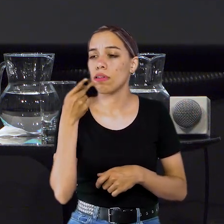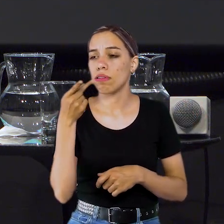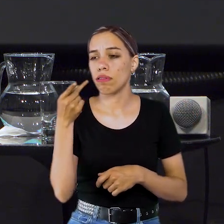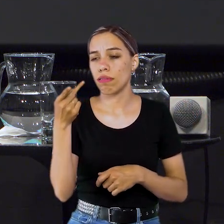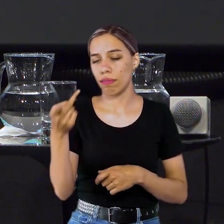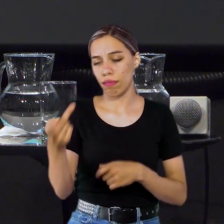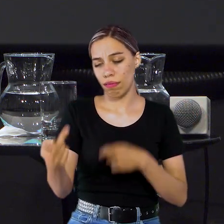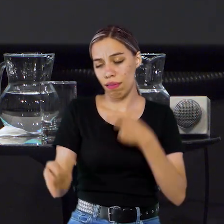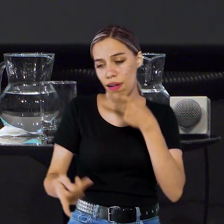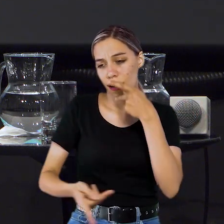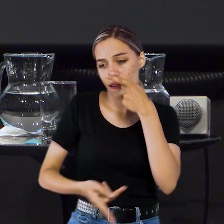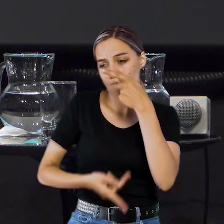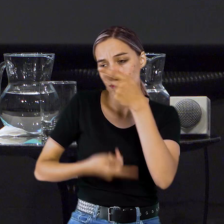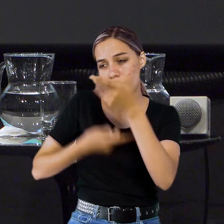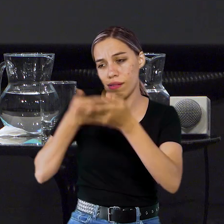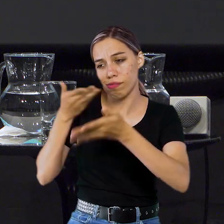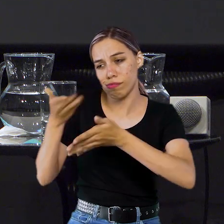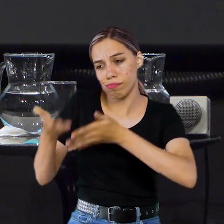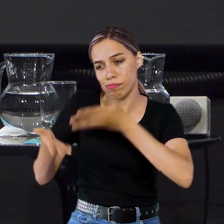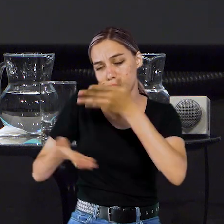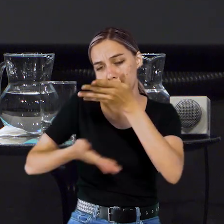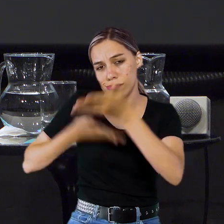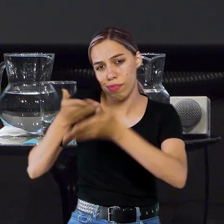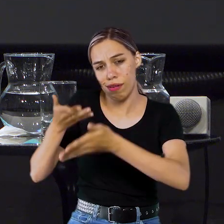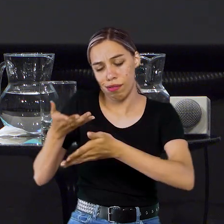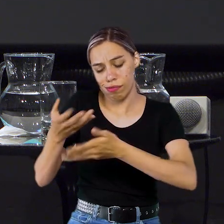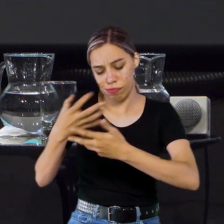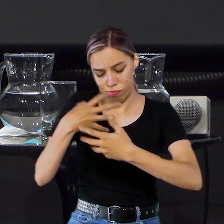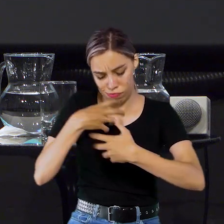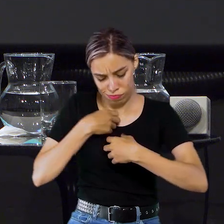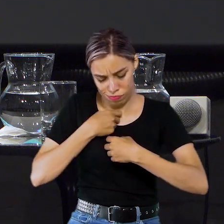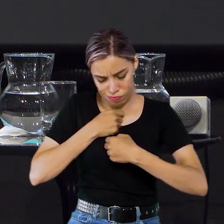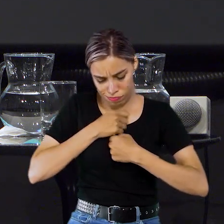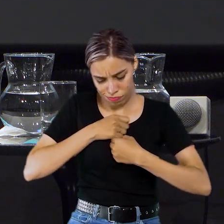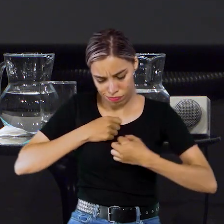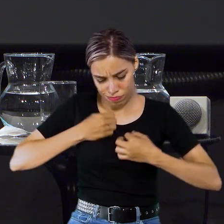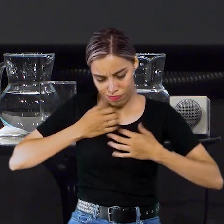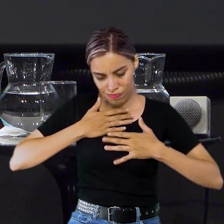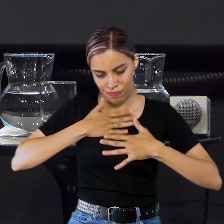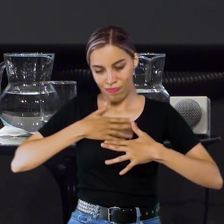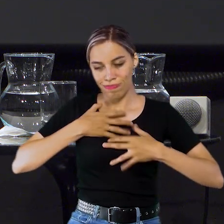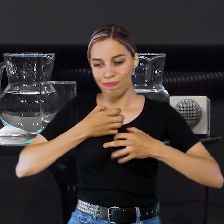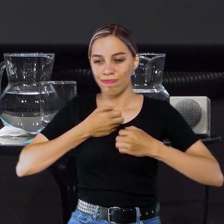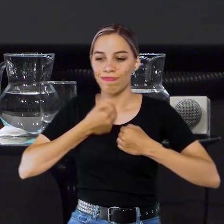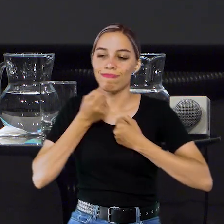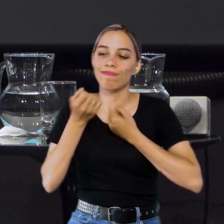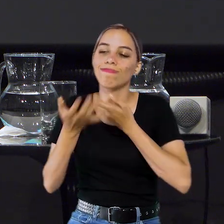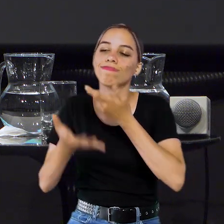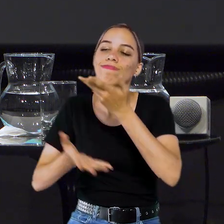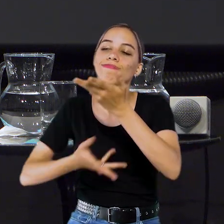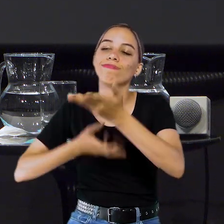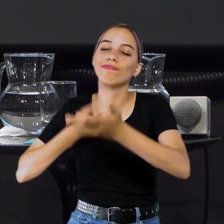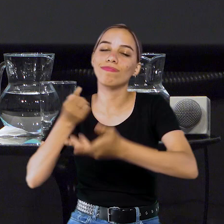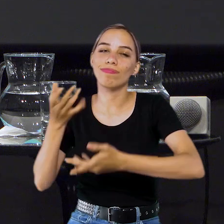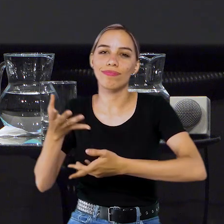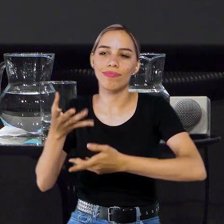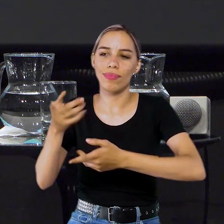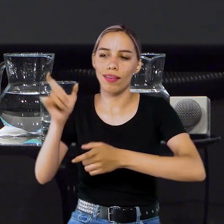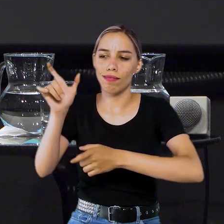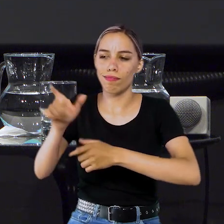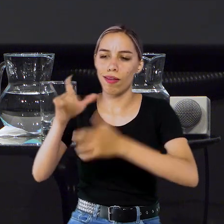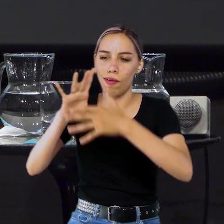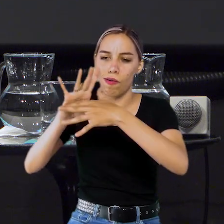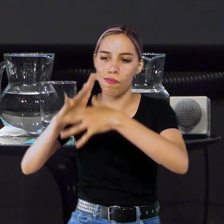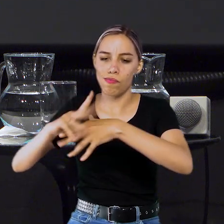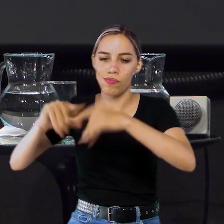com as palavras que eu busco da minha essência e curo as pessoas. E nesse aluno,